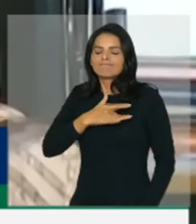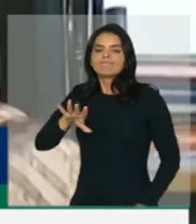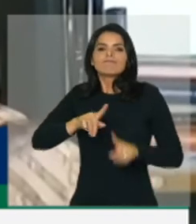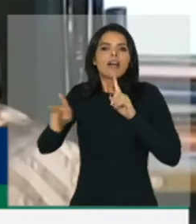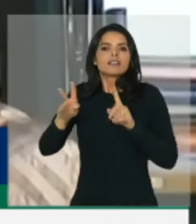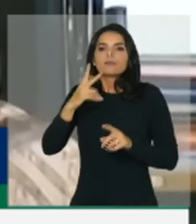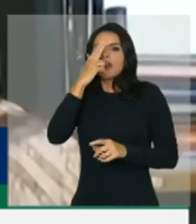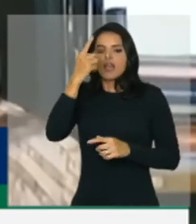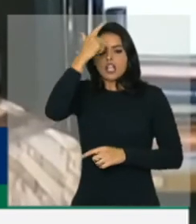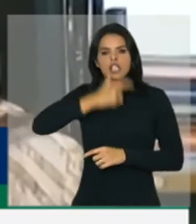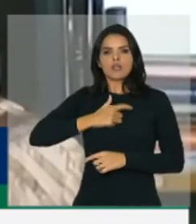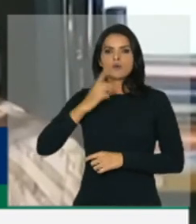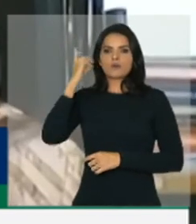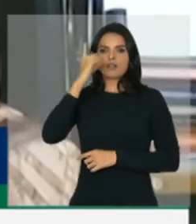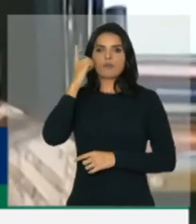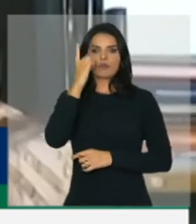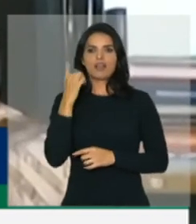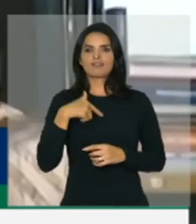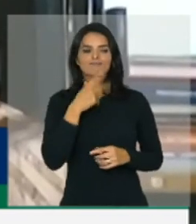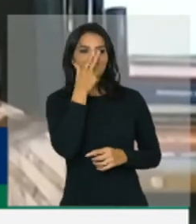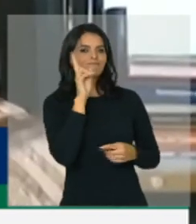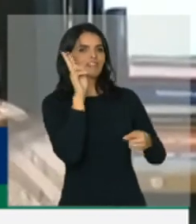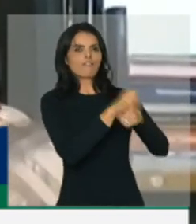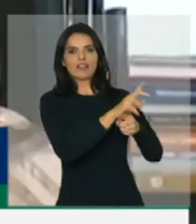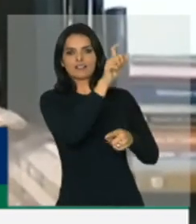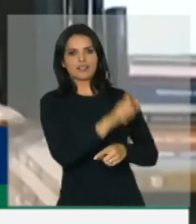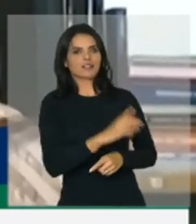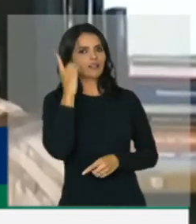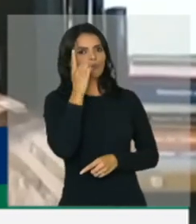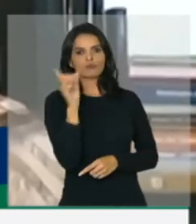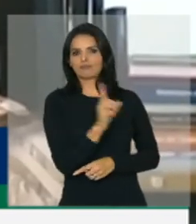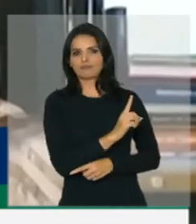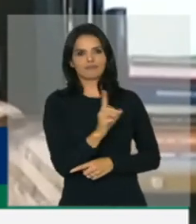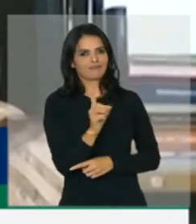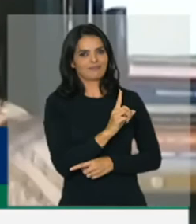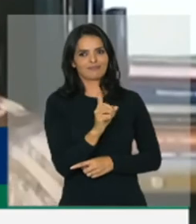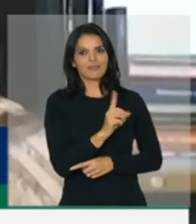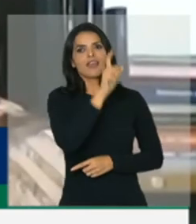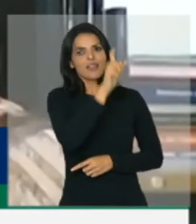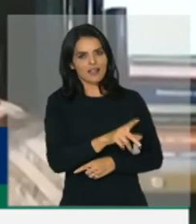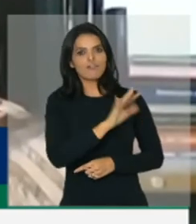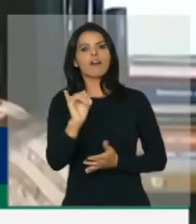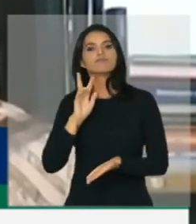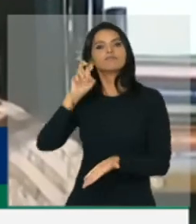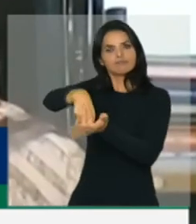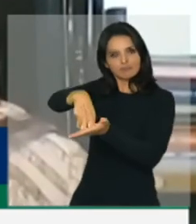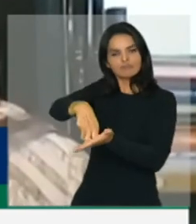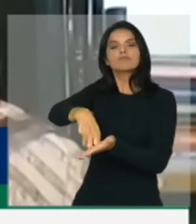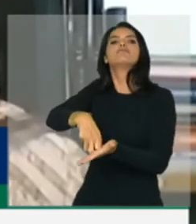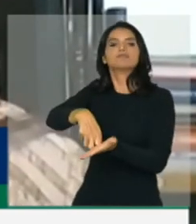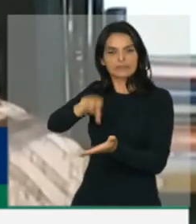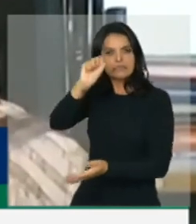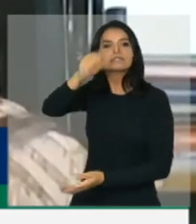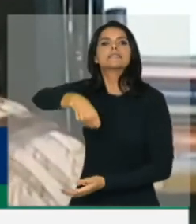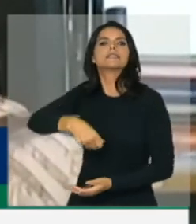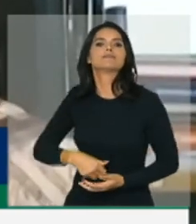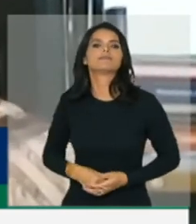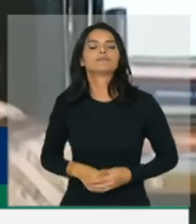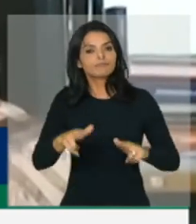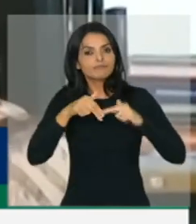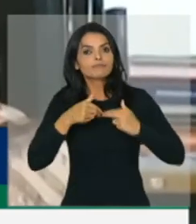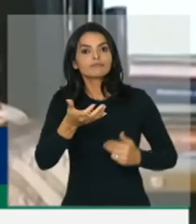imunidade não cobre o parlamentar. E ao não cobrir o parlamentar, ele terá que responder pelos seus atos. Por isso,